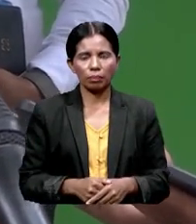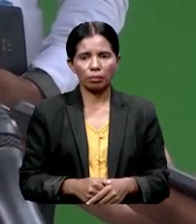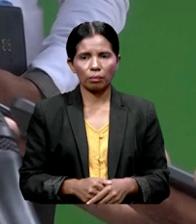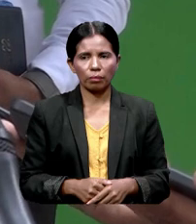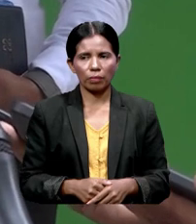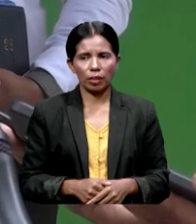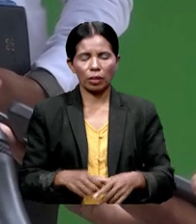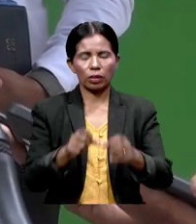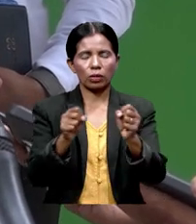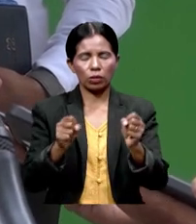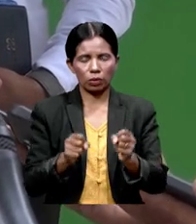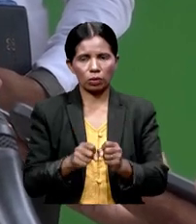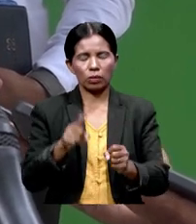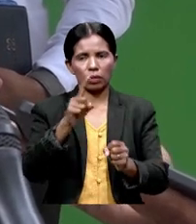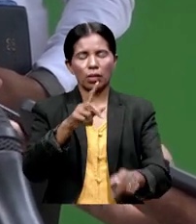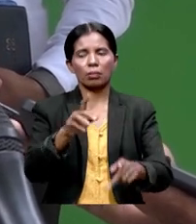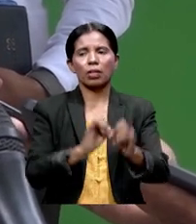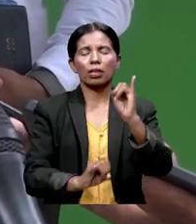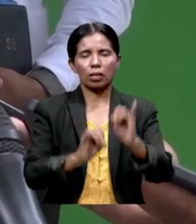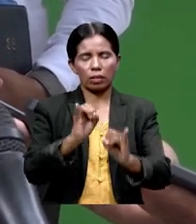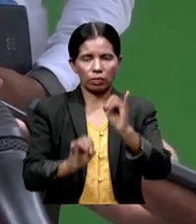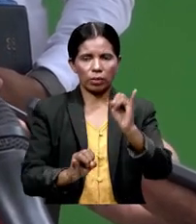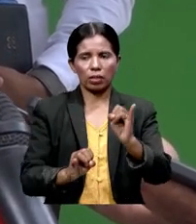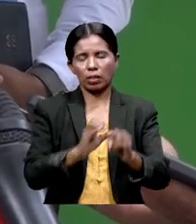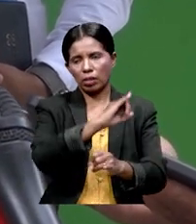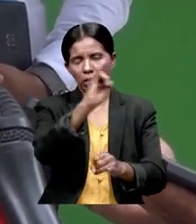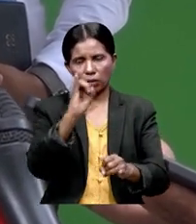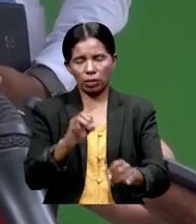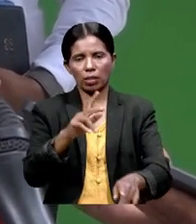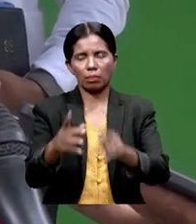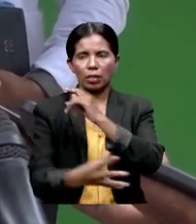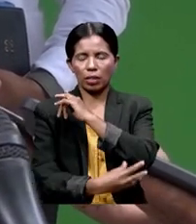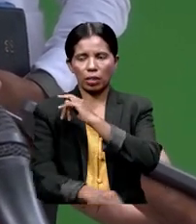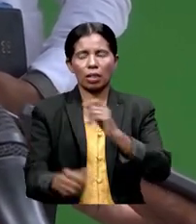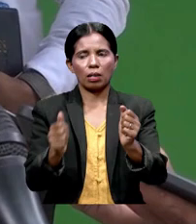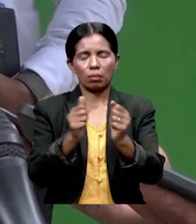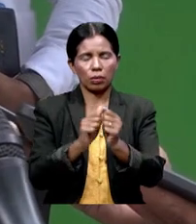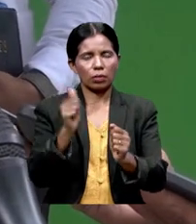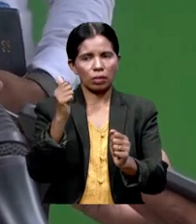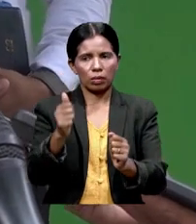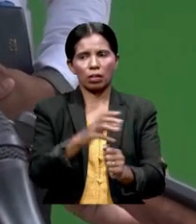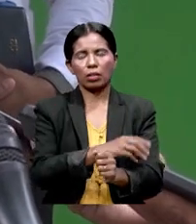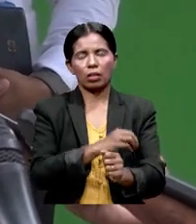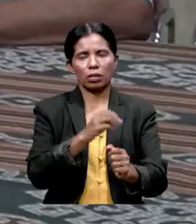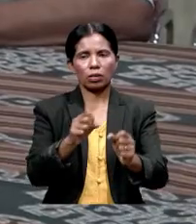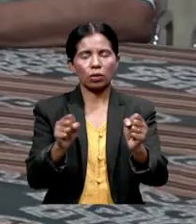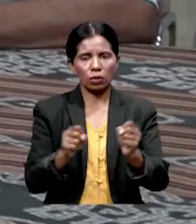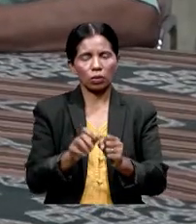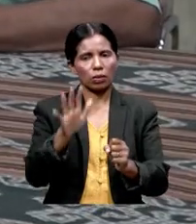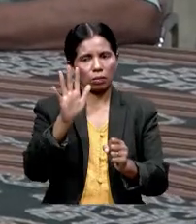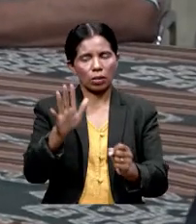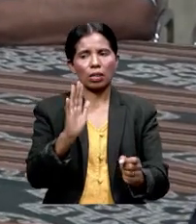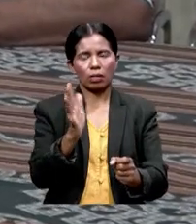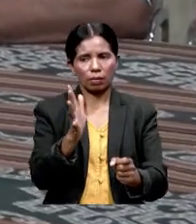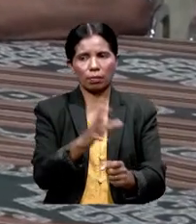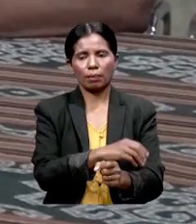Cada suco ia identificar na família vulnerável Sandulo, né? Be suco Lima, né? 50. Presidente Autoridade